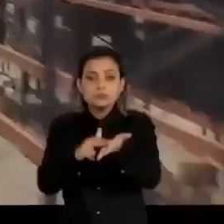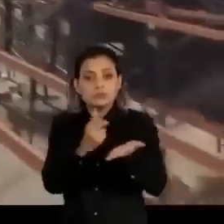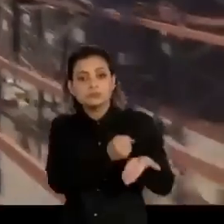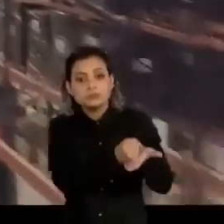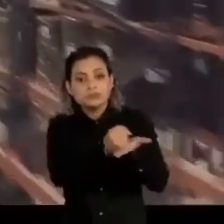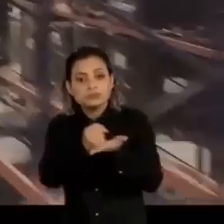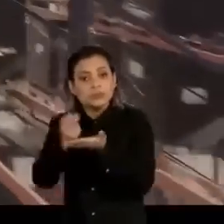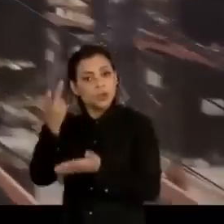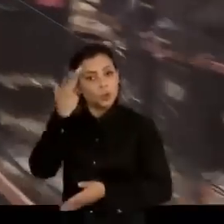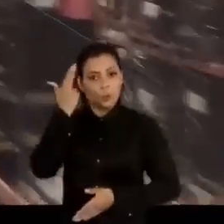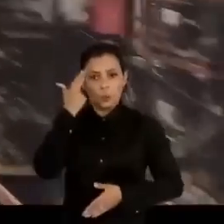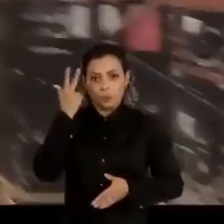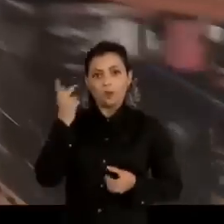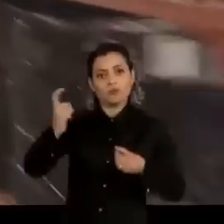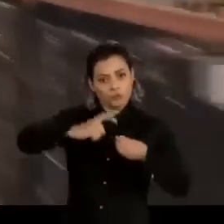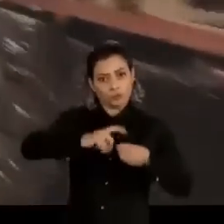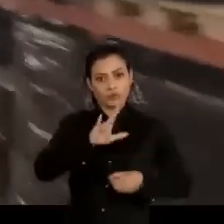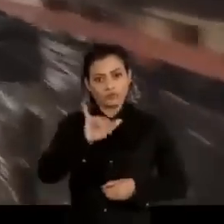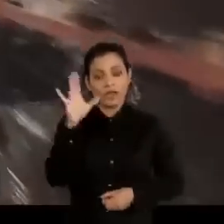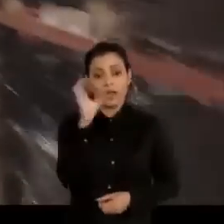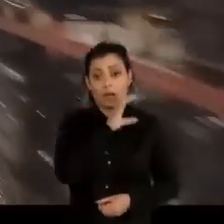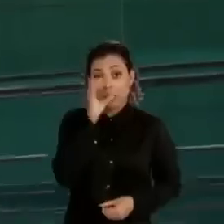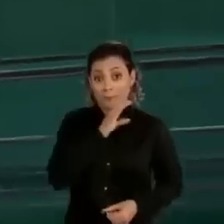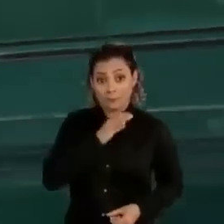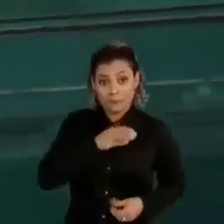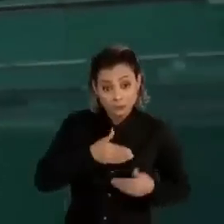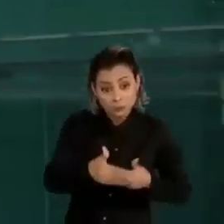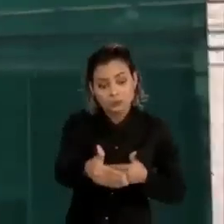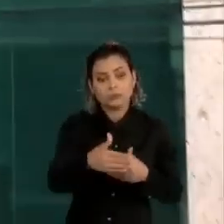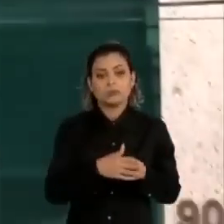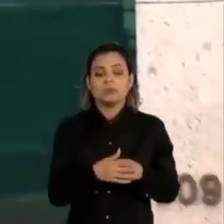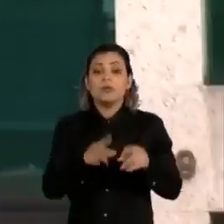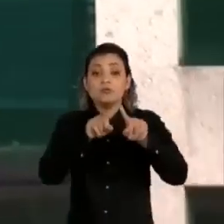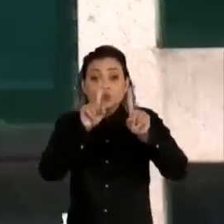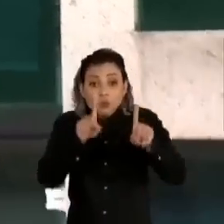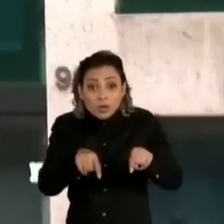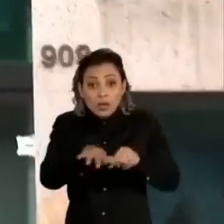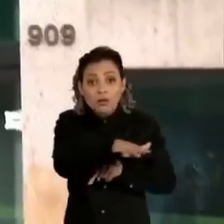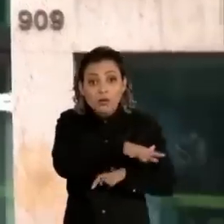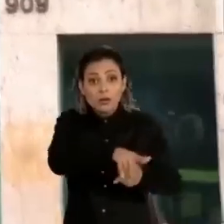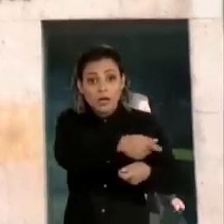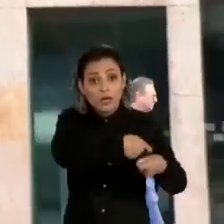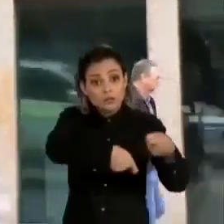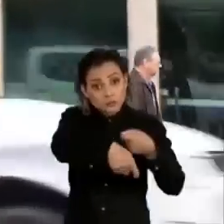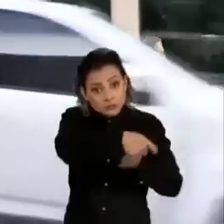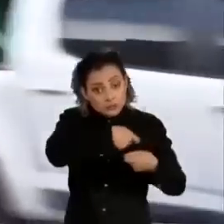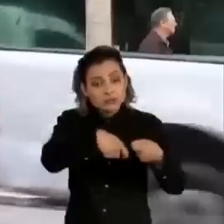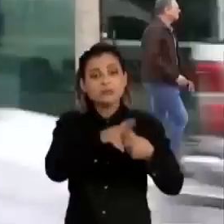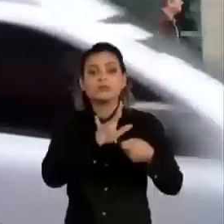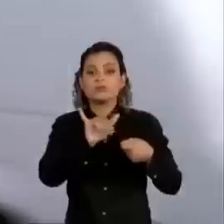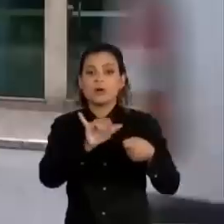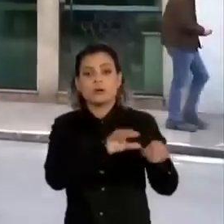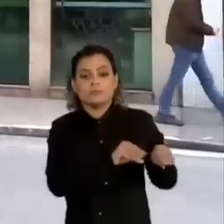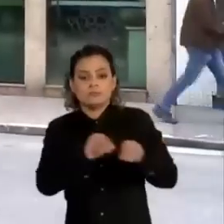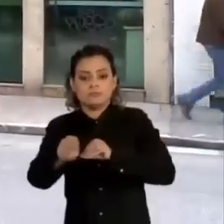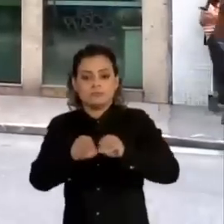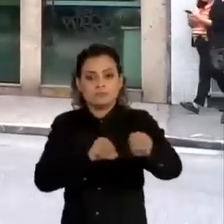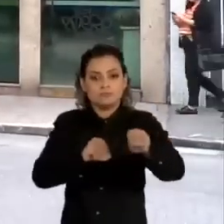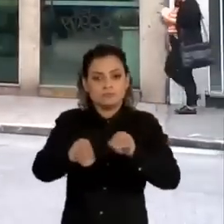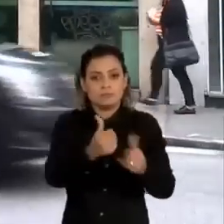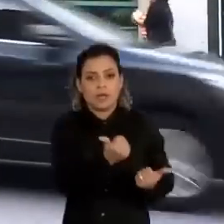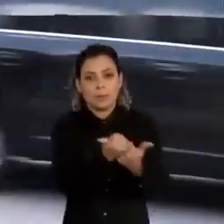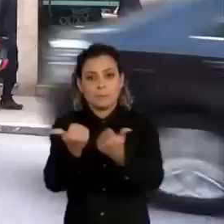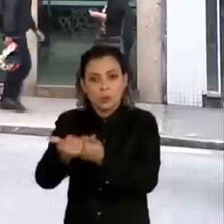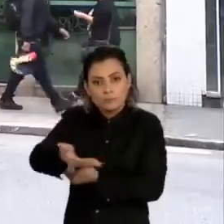entregas sejam normalizados o mais rápido possível. Funcionários de áreas administrativas serão deslocados para auxiliar